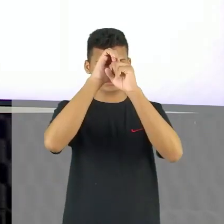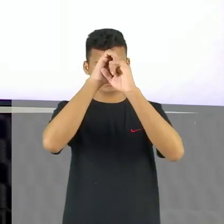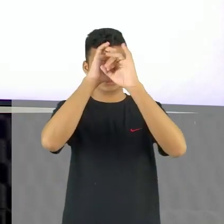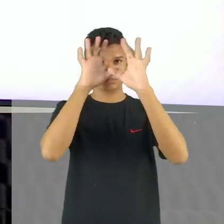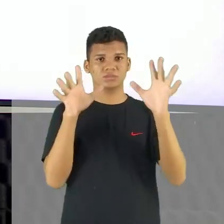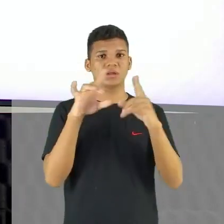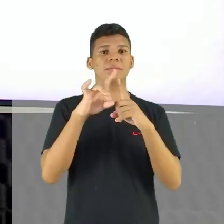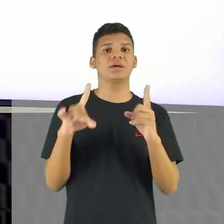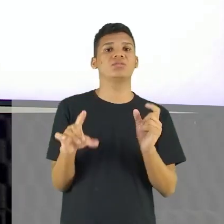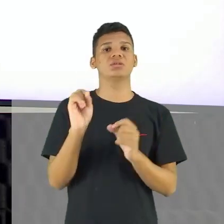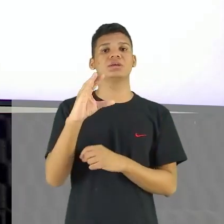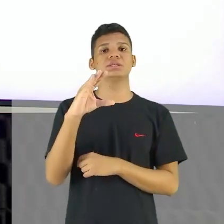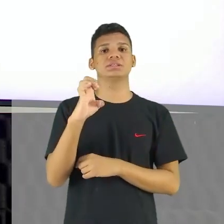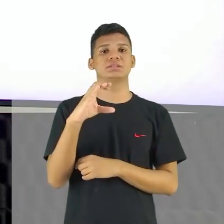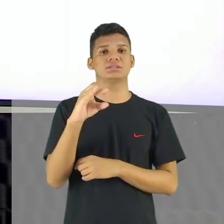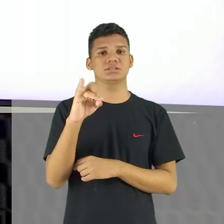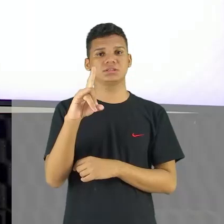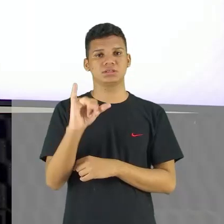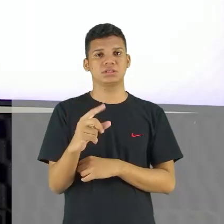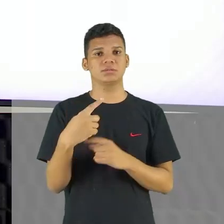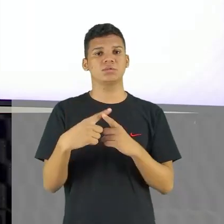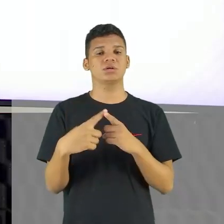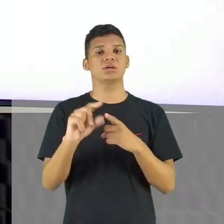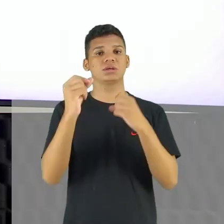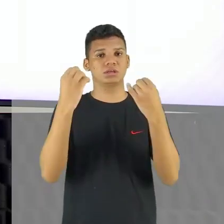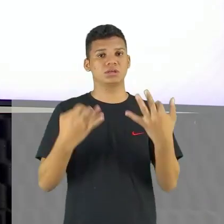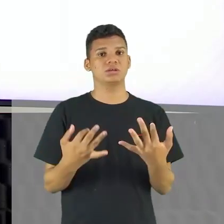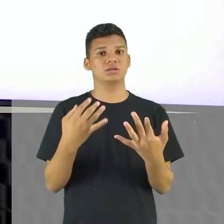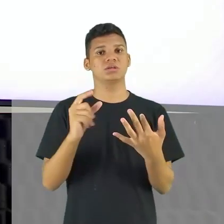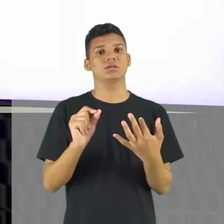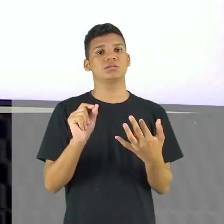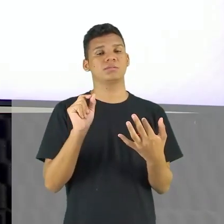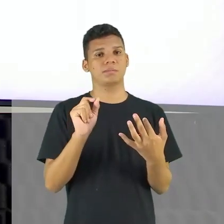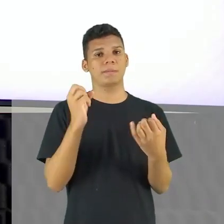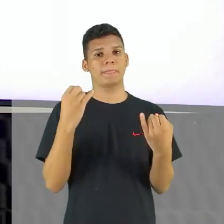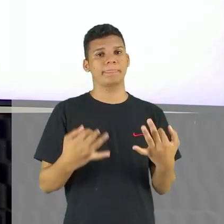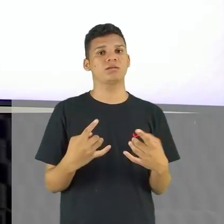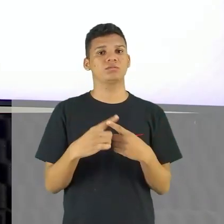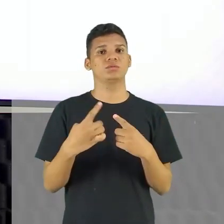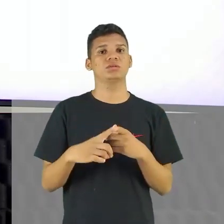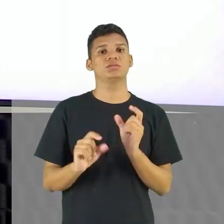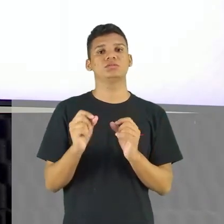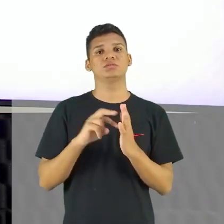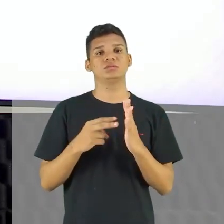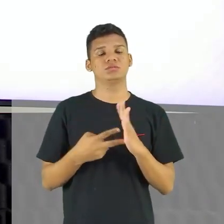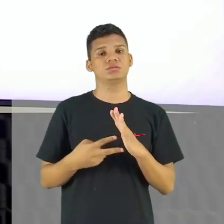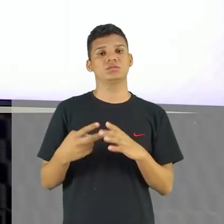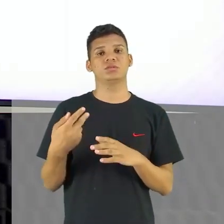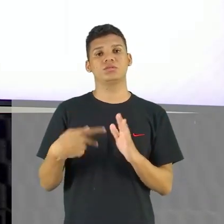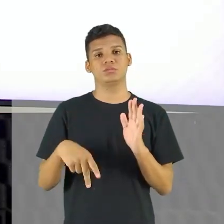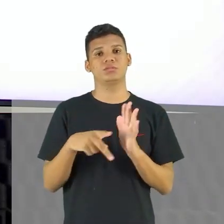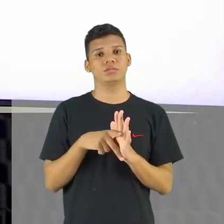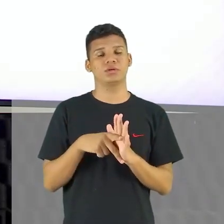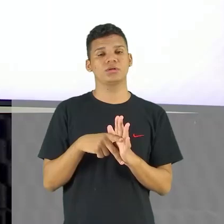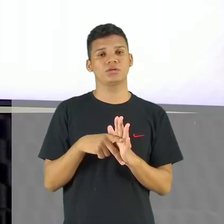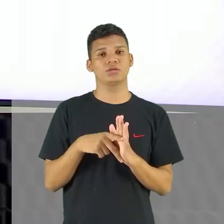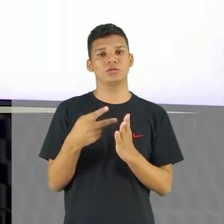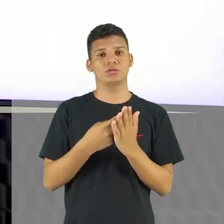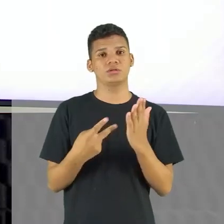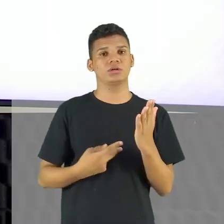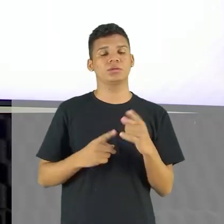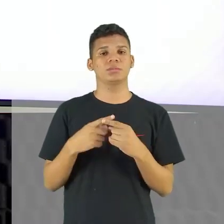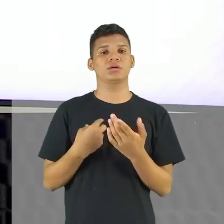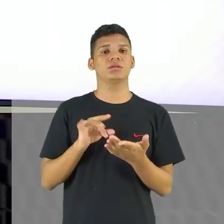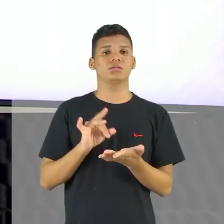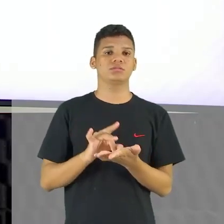que a Cecília Meirelles está tentando dizer com o seu eu, né? O seu eu poético. Entre